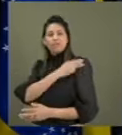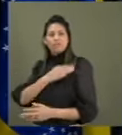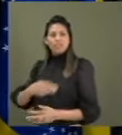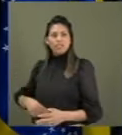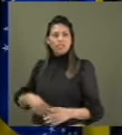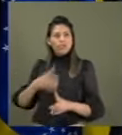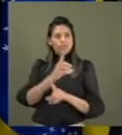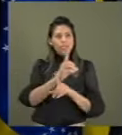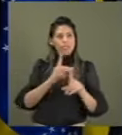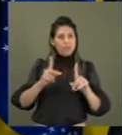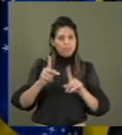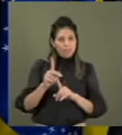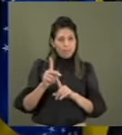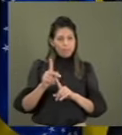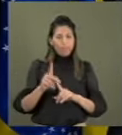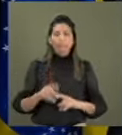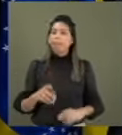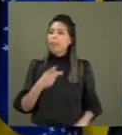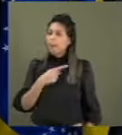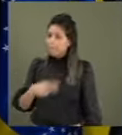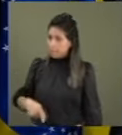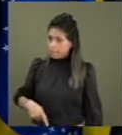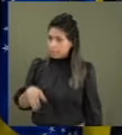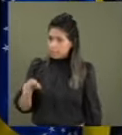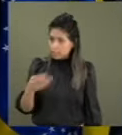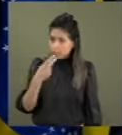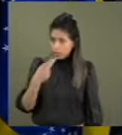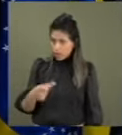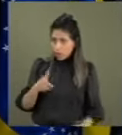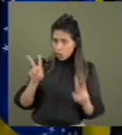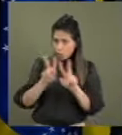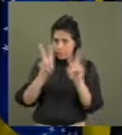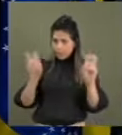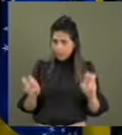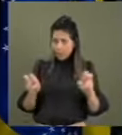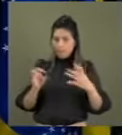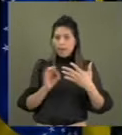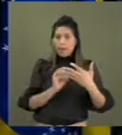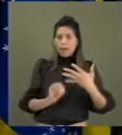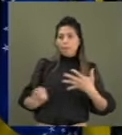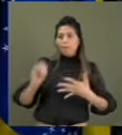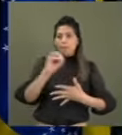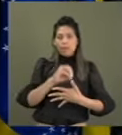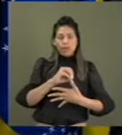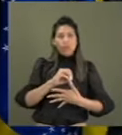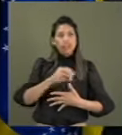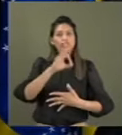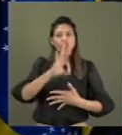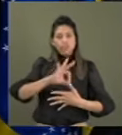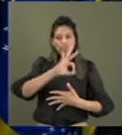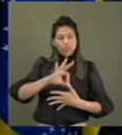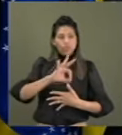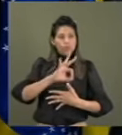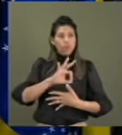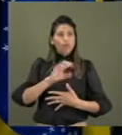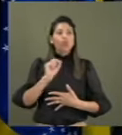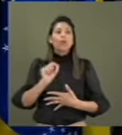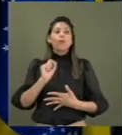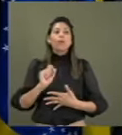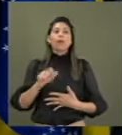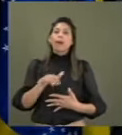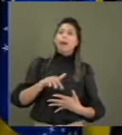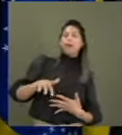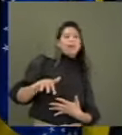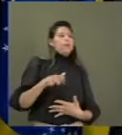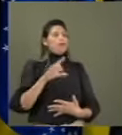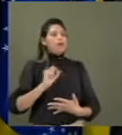Mas, presidente, quero falar sobre a política de cotas, um tema tão importante, já que eu digo sempre que a educação é que